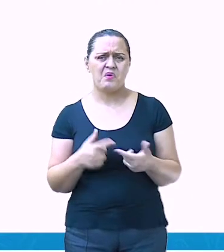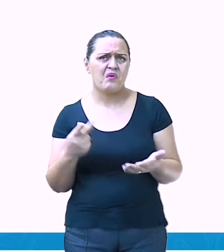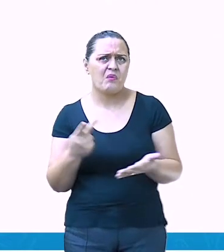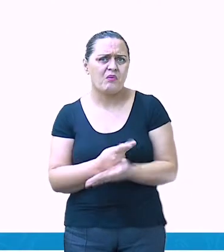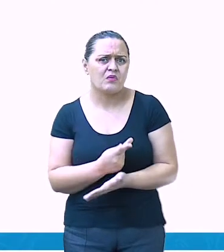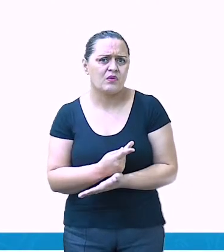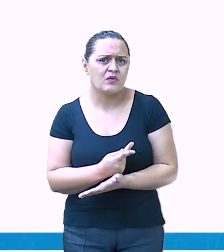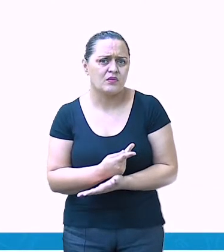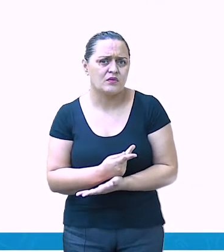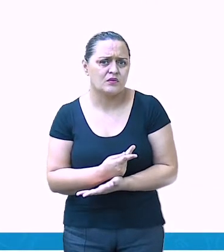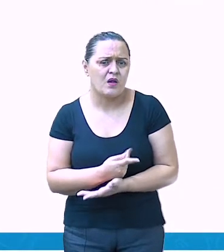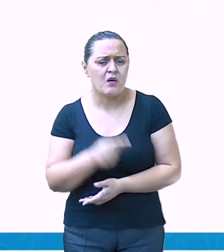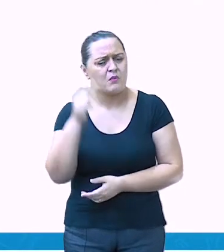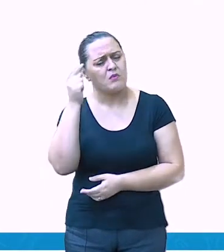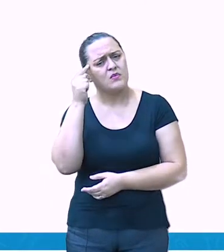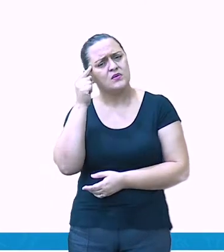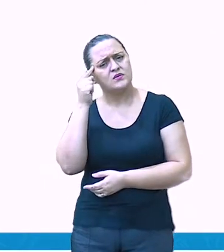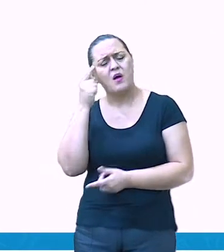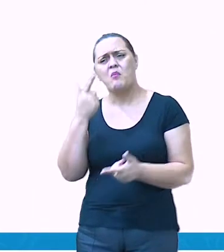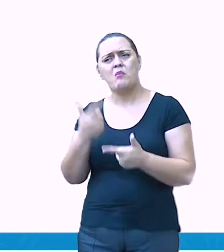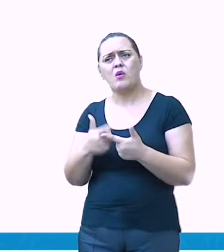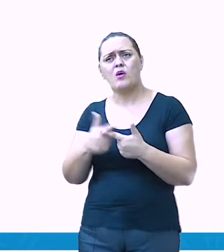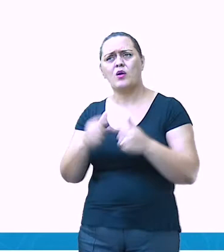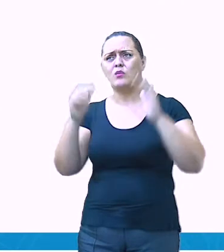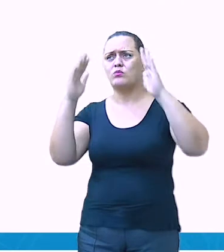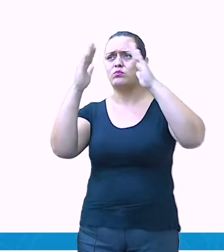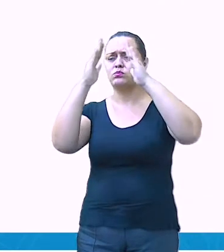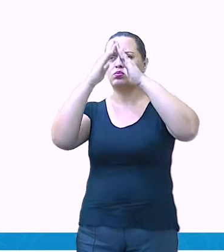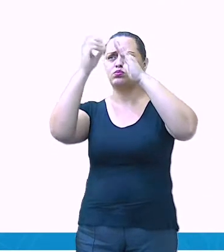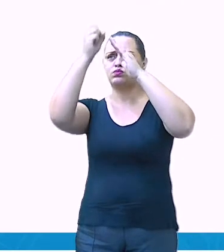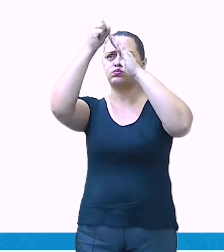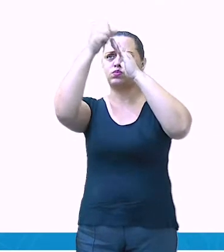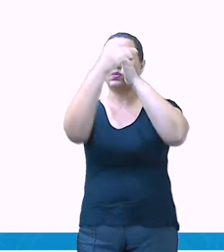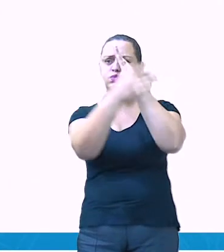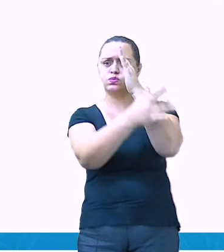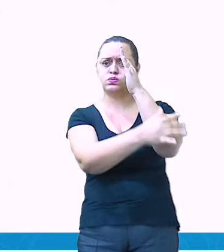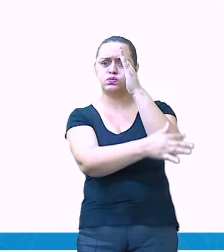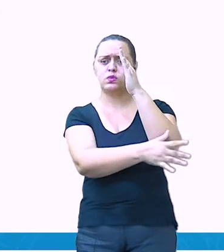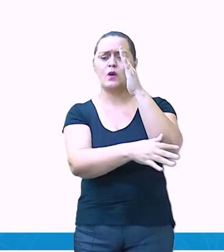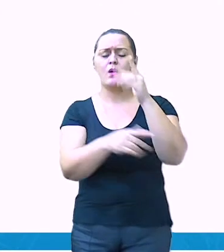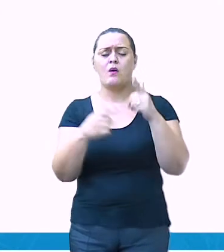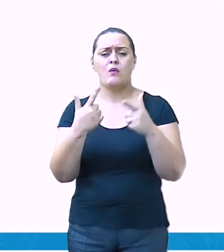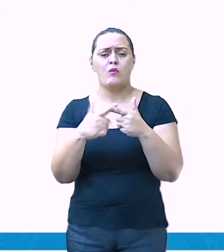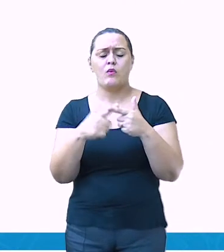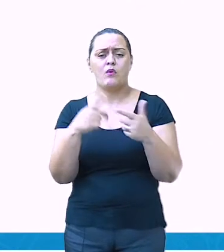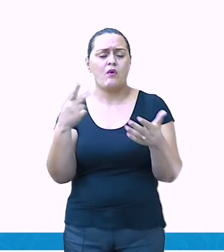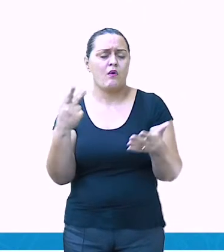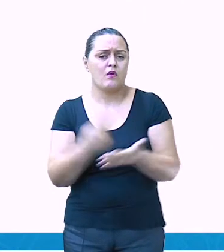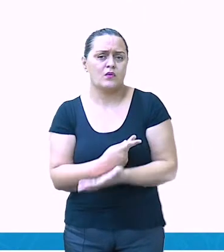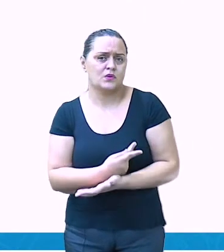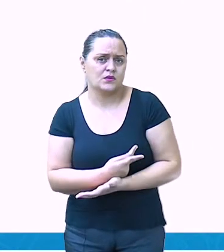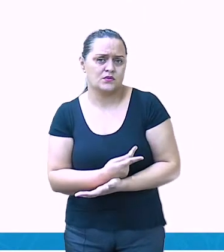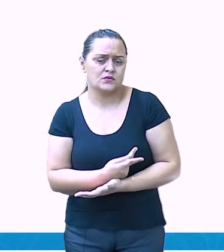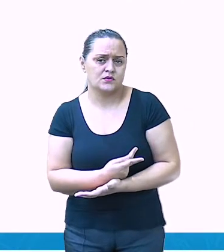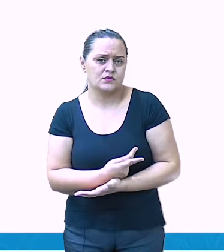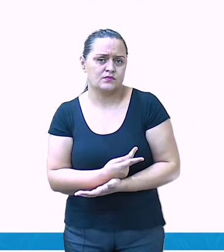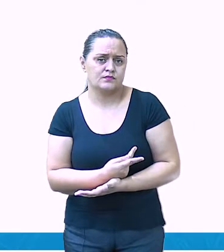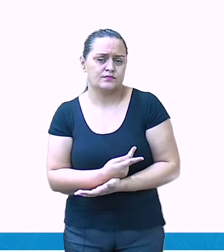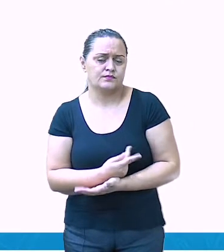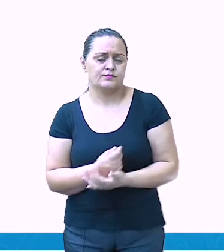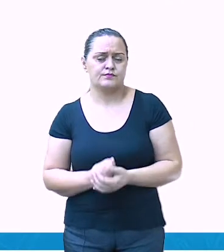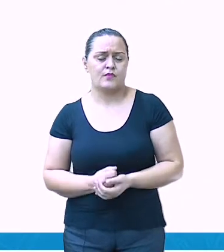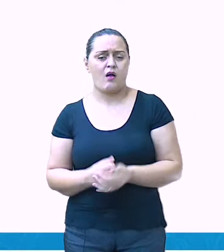com o avanço, né, urbano dentro de áreas que antes morrados,